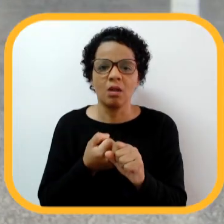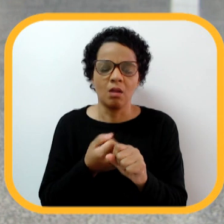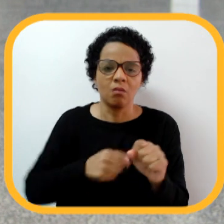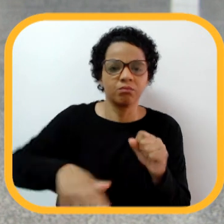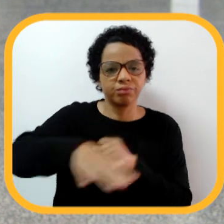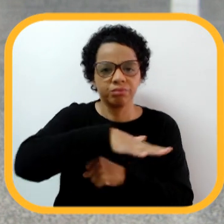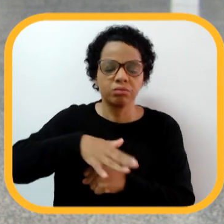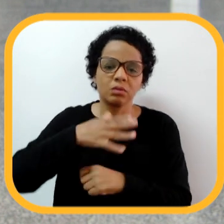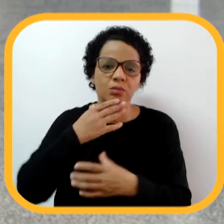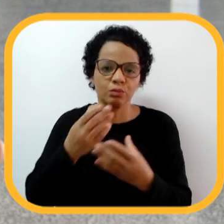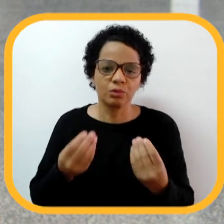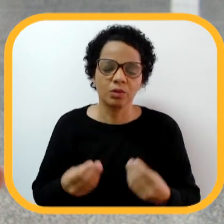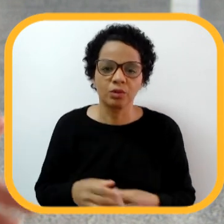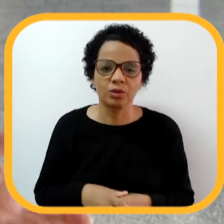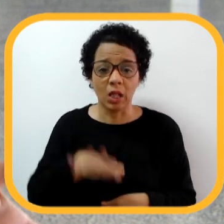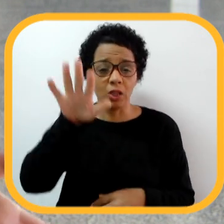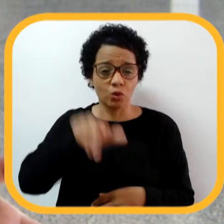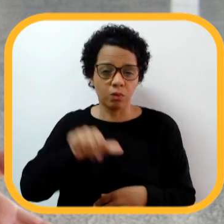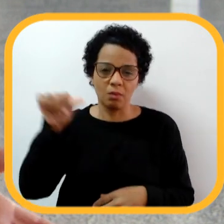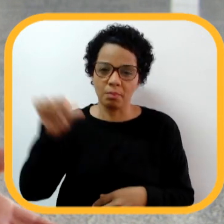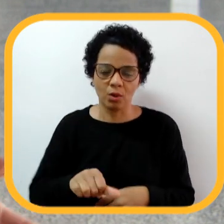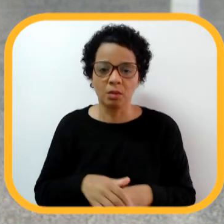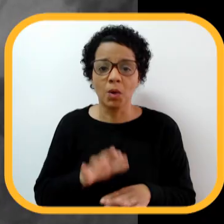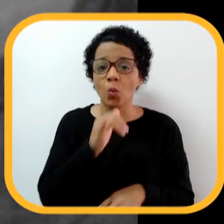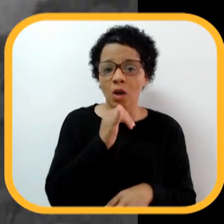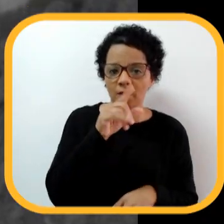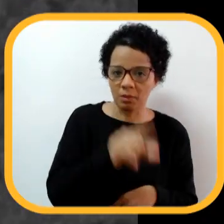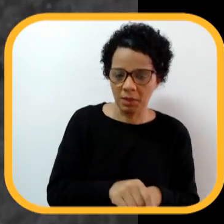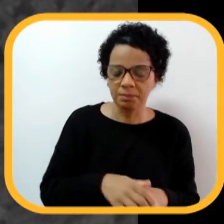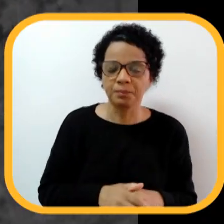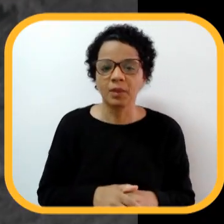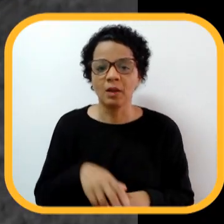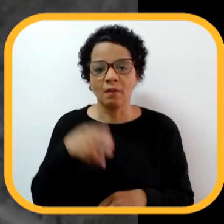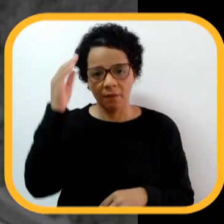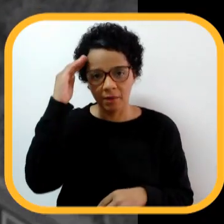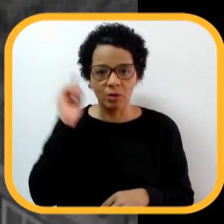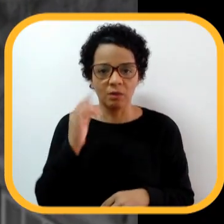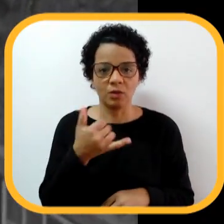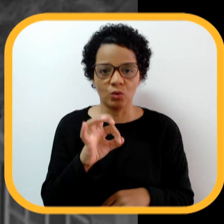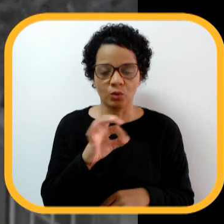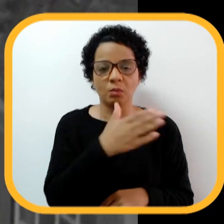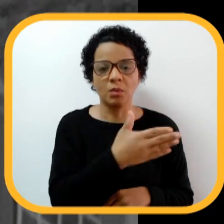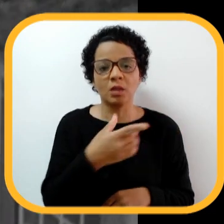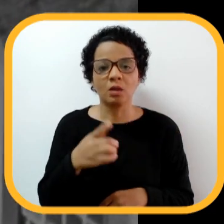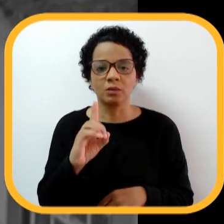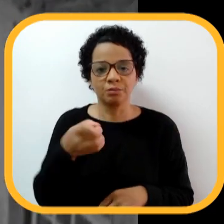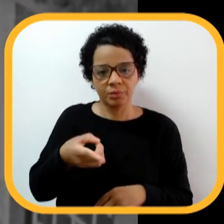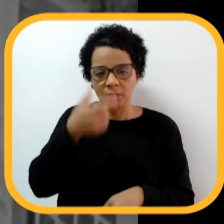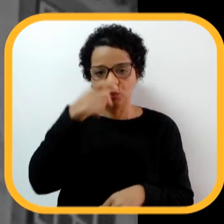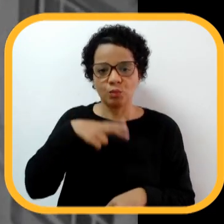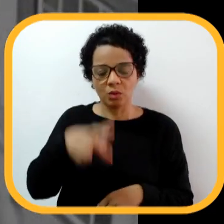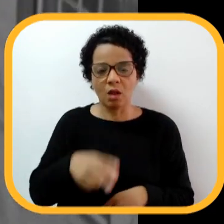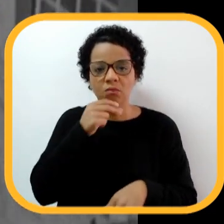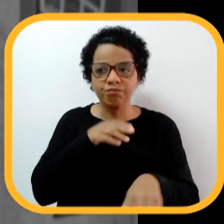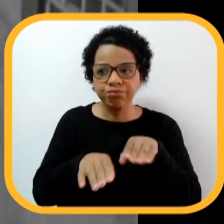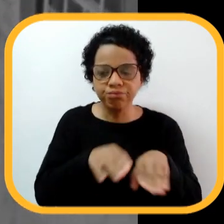também muitas terras, uma das quais foi Lisboa, mas o Algarve também. No dia 28 de fevereiro de 1969,